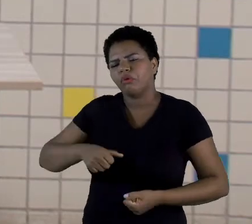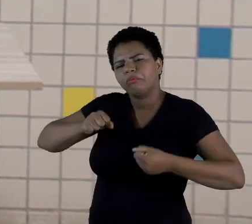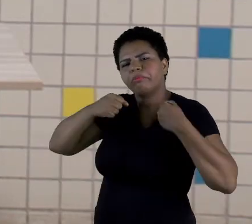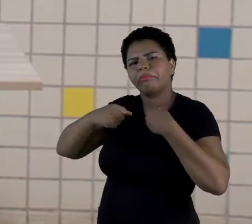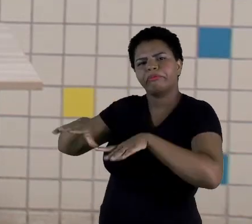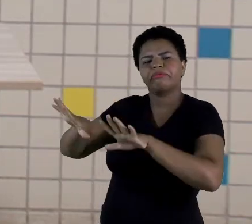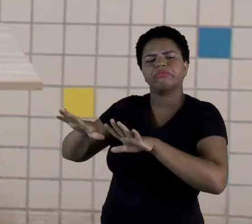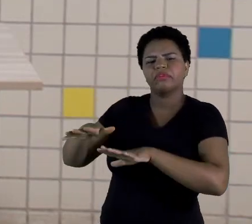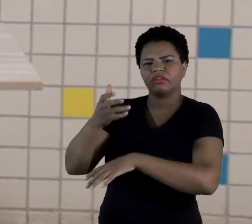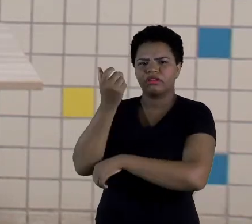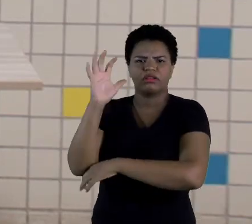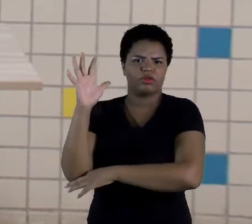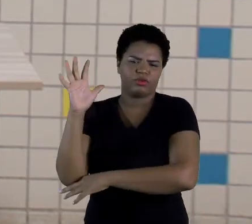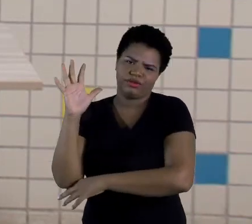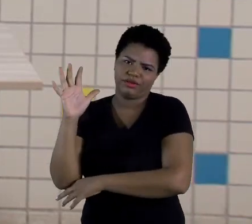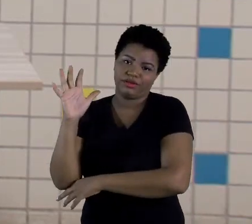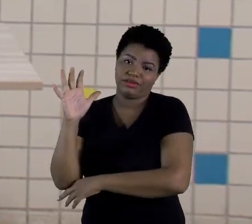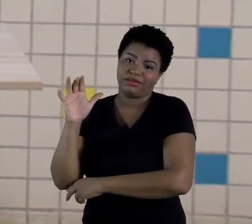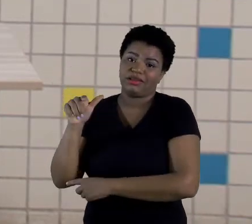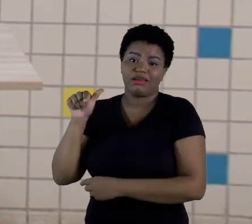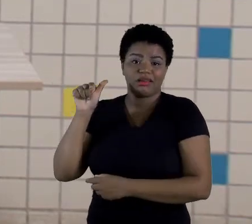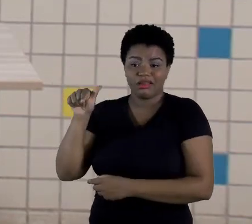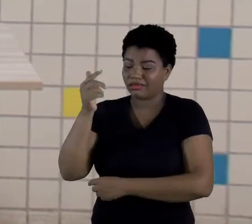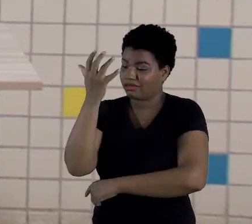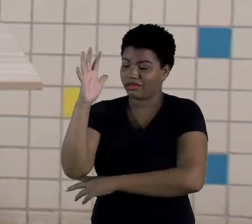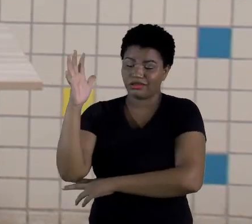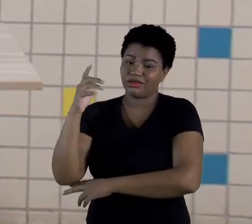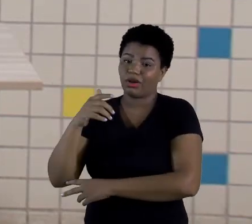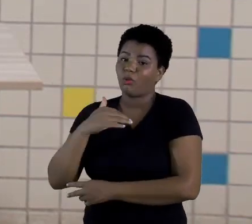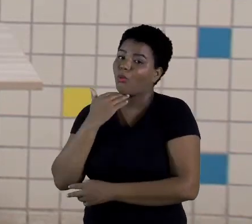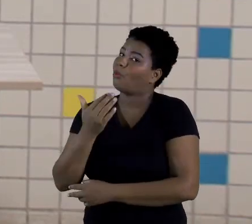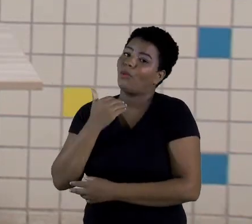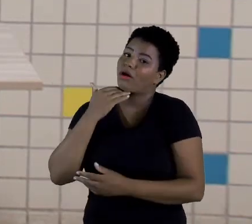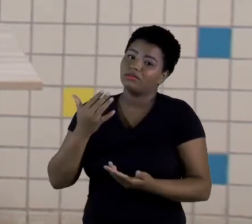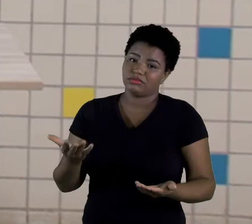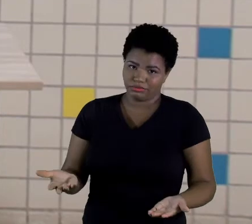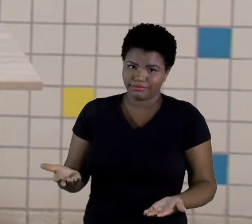porque a natureza ela não vai conseguir, né? Ela não vai conseguir